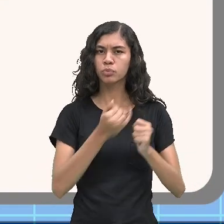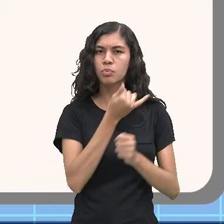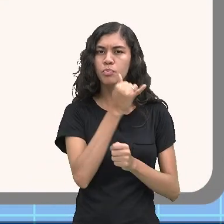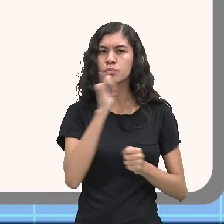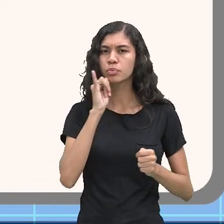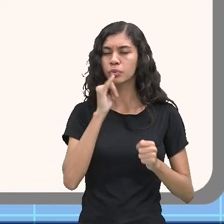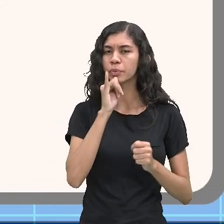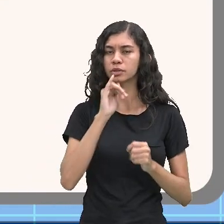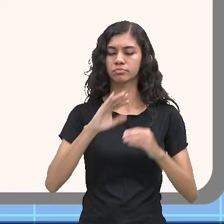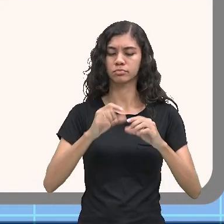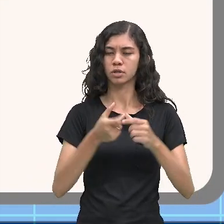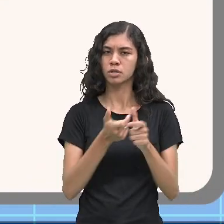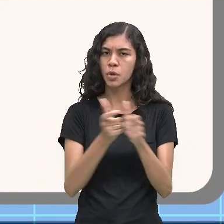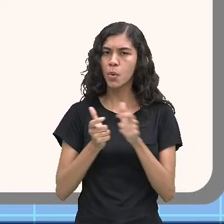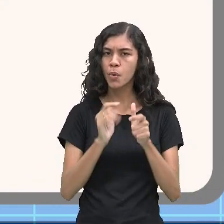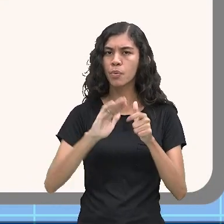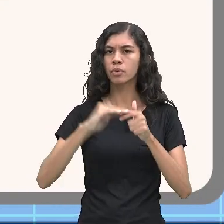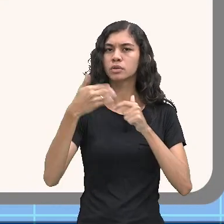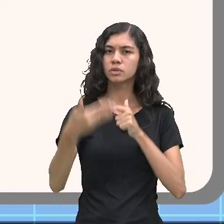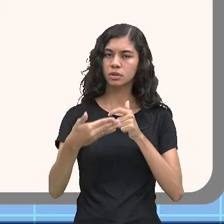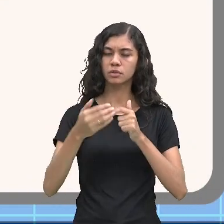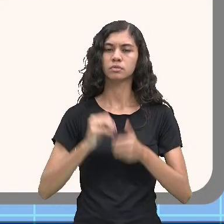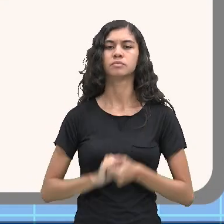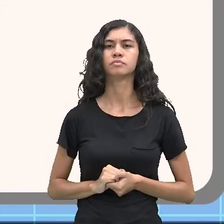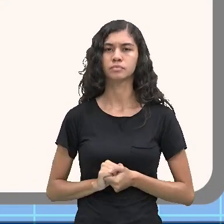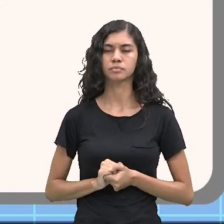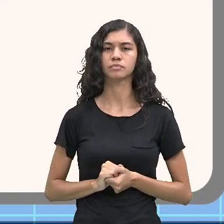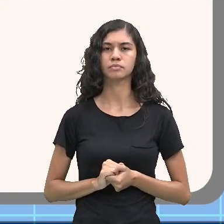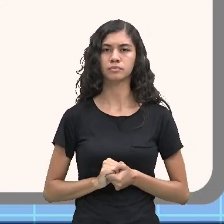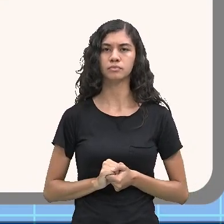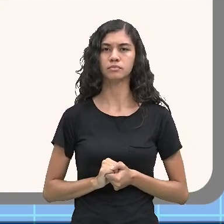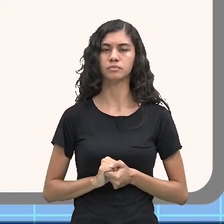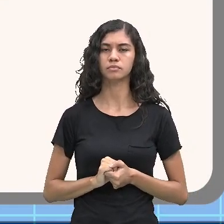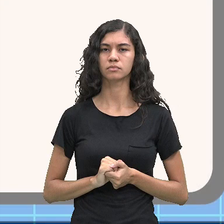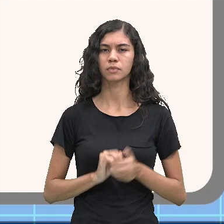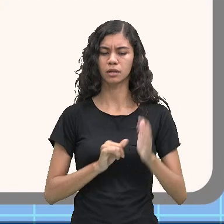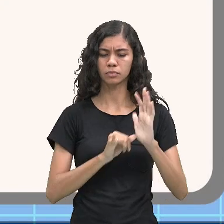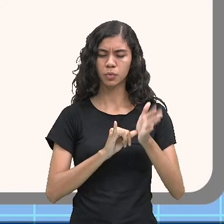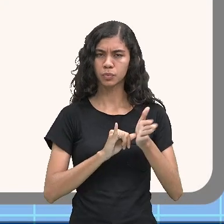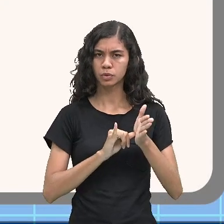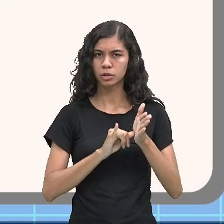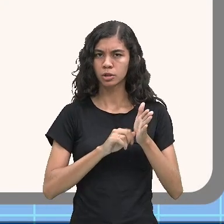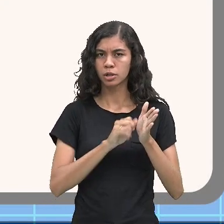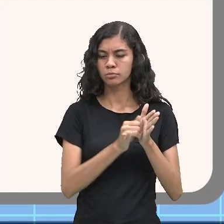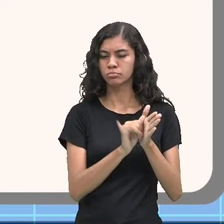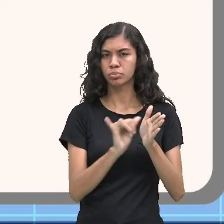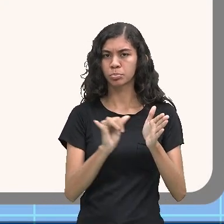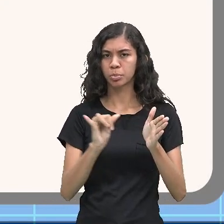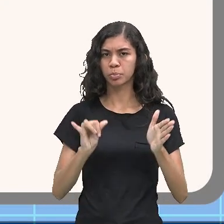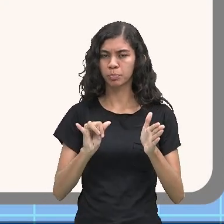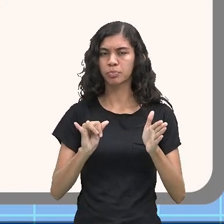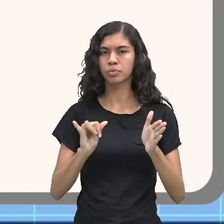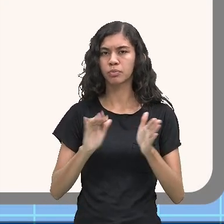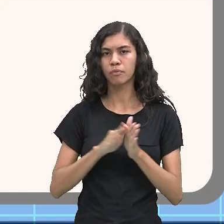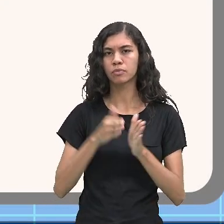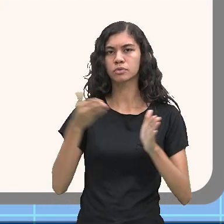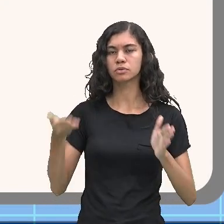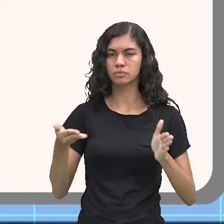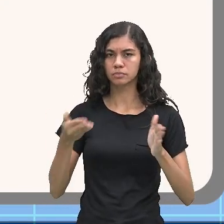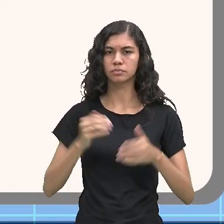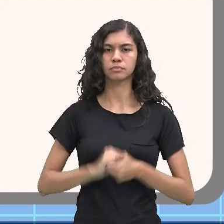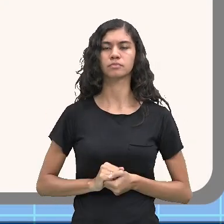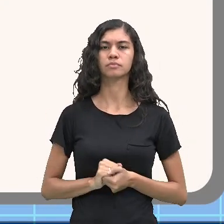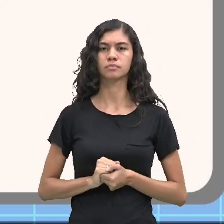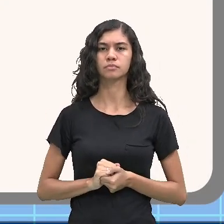circuito externo. Essa afirmativa, olha, um gerador lança toda a energia produzida no circuito externo. Ela